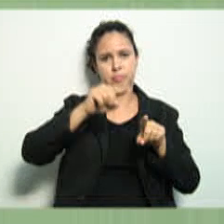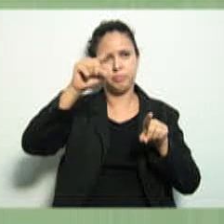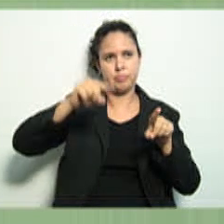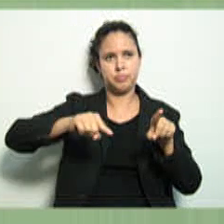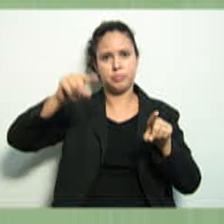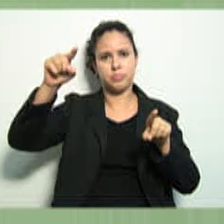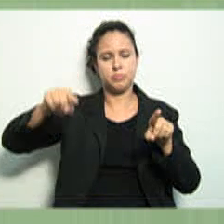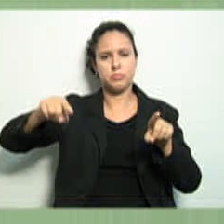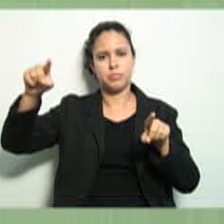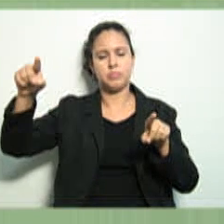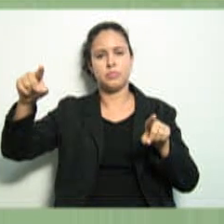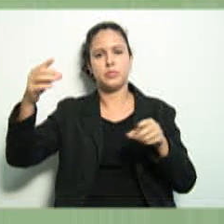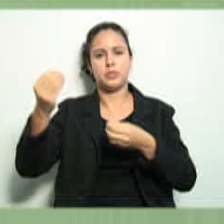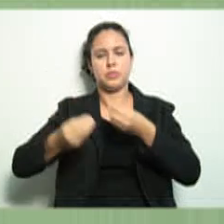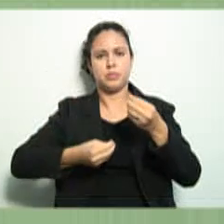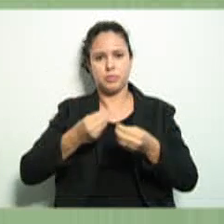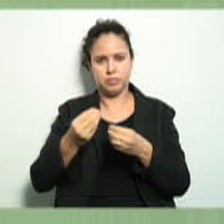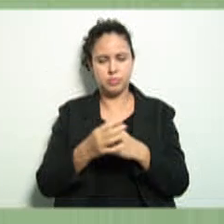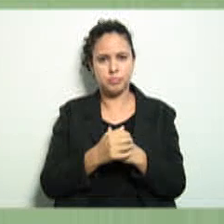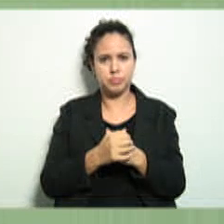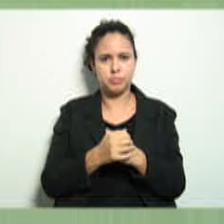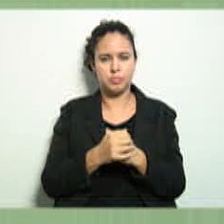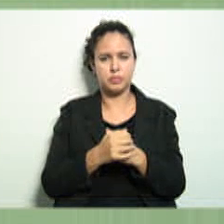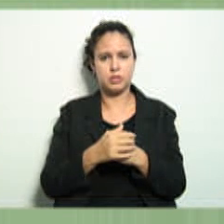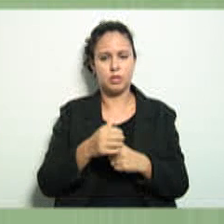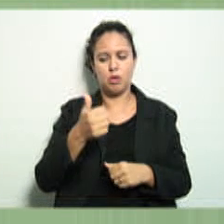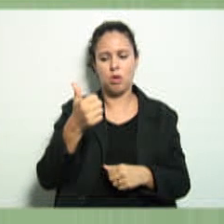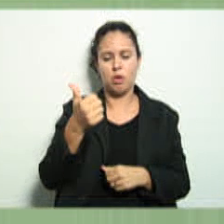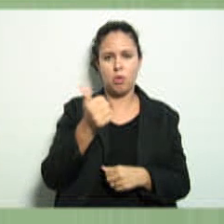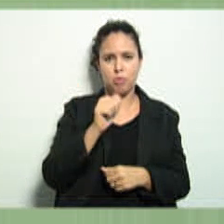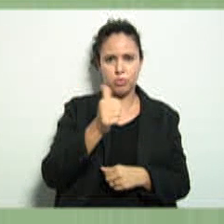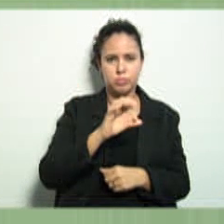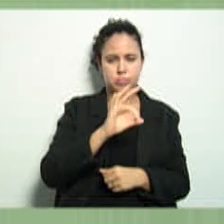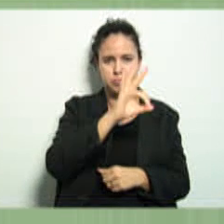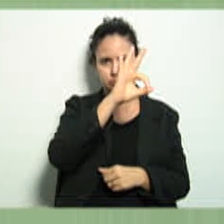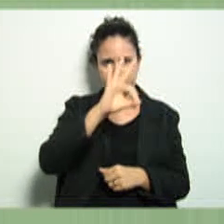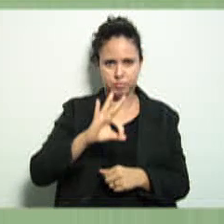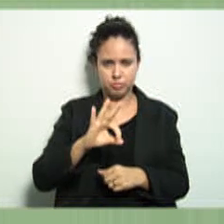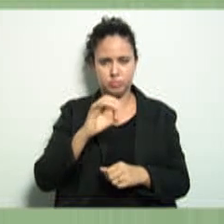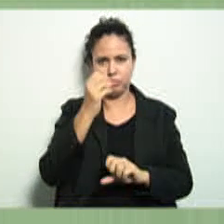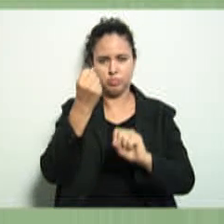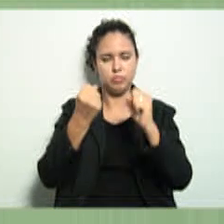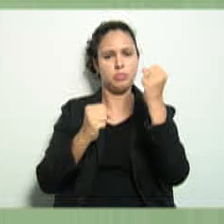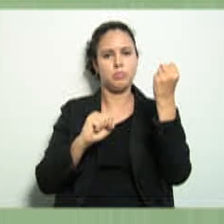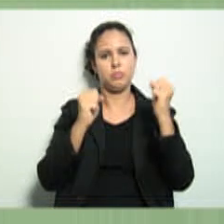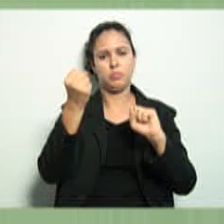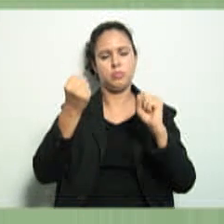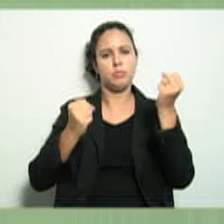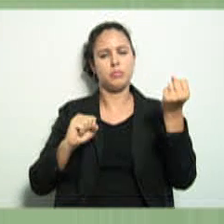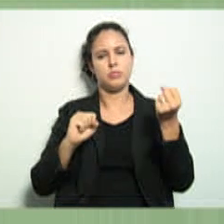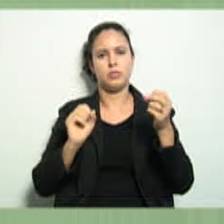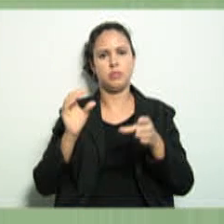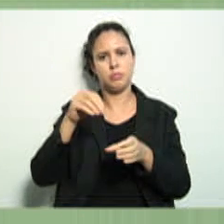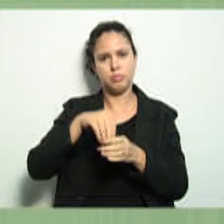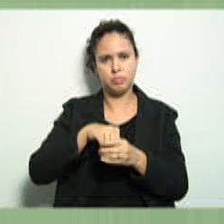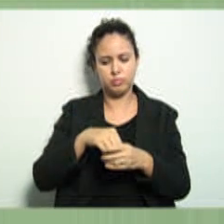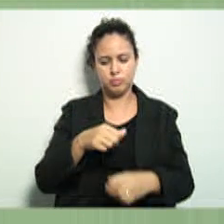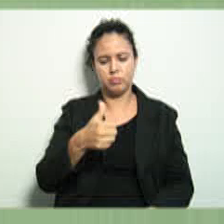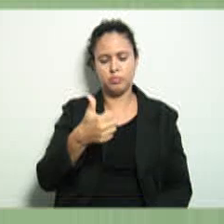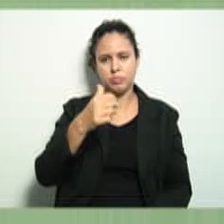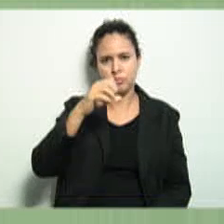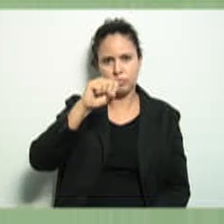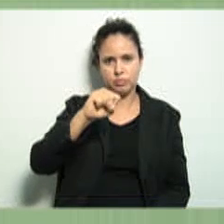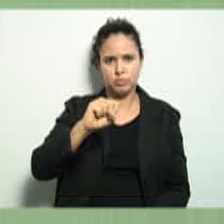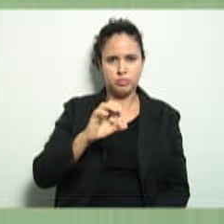agropecuária, o PIB da agropecuária, conta com 11%. A indústria, ela compõe 18%